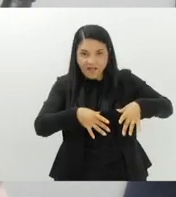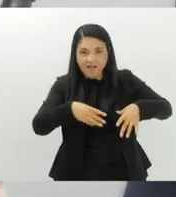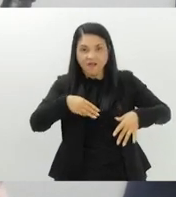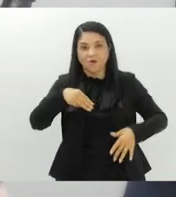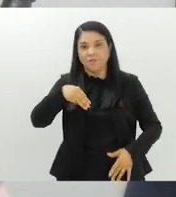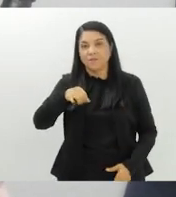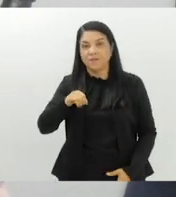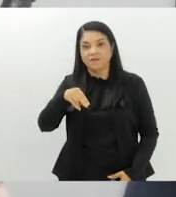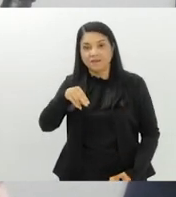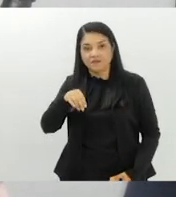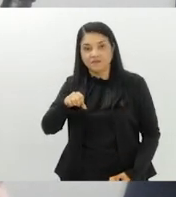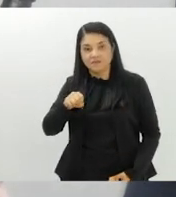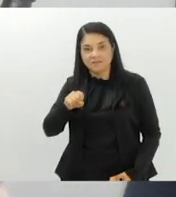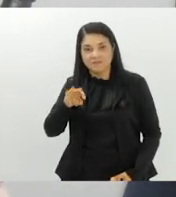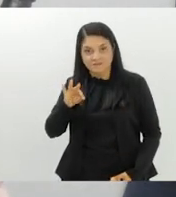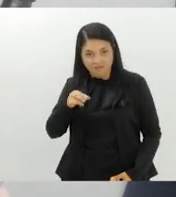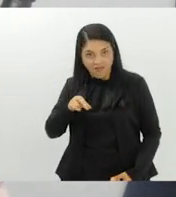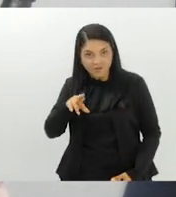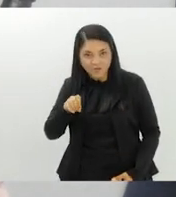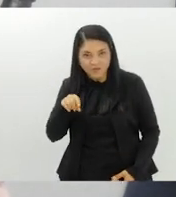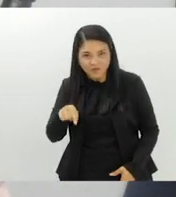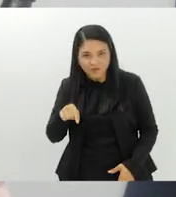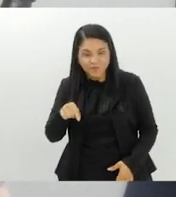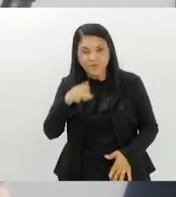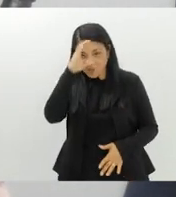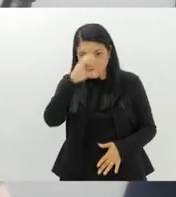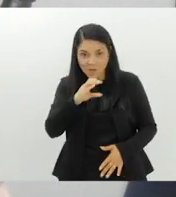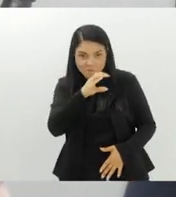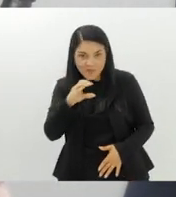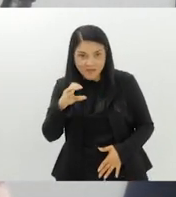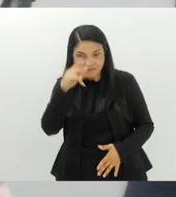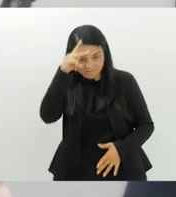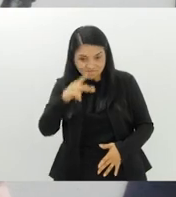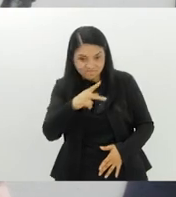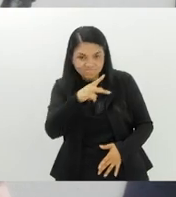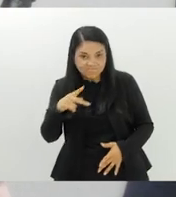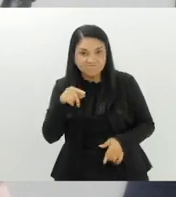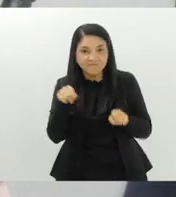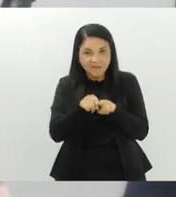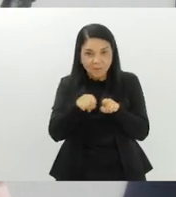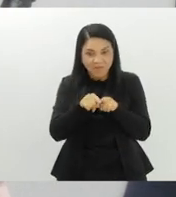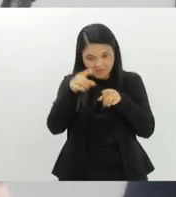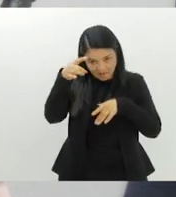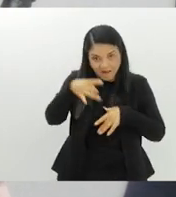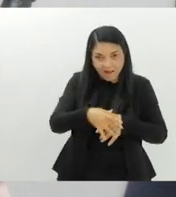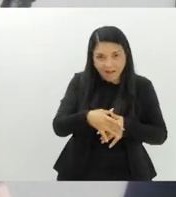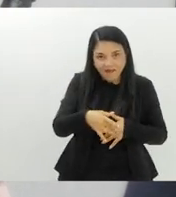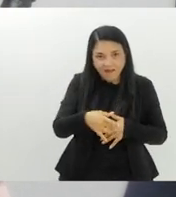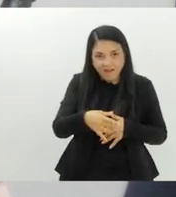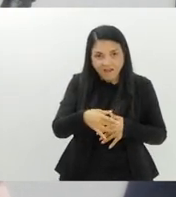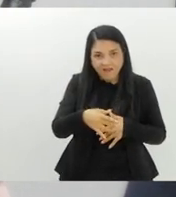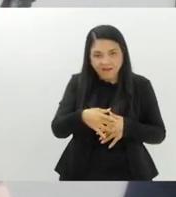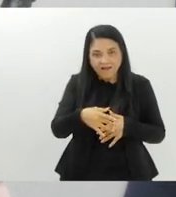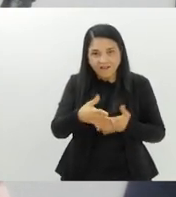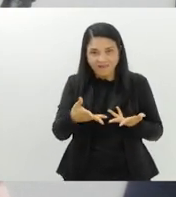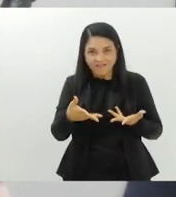O padre, se ficar de cadeira de rodas, vai ter que deixar seu ministério?